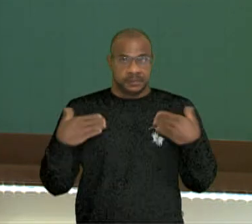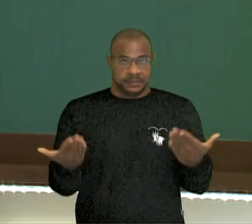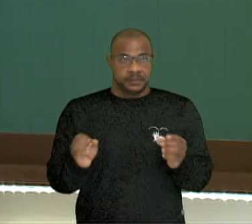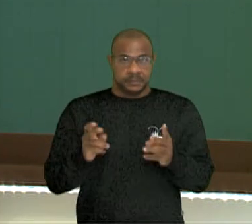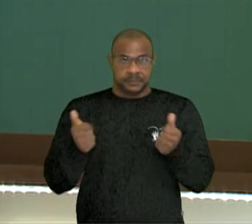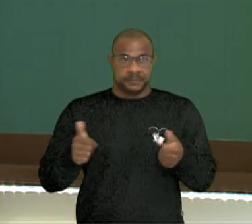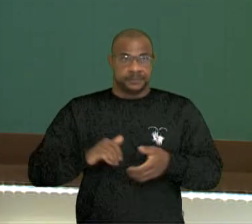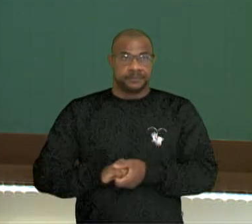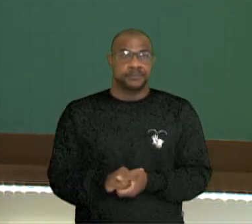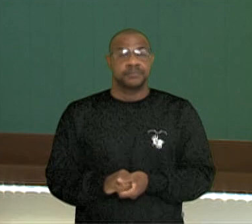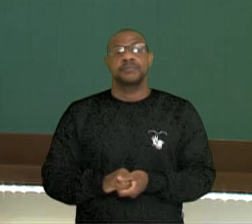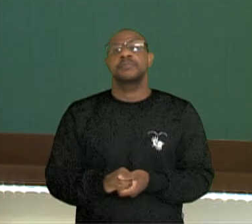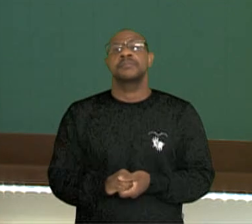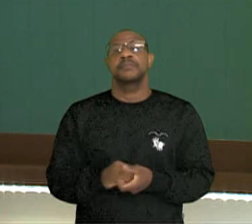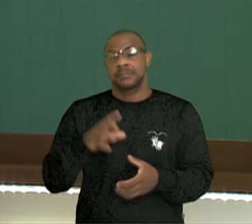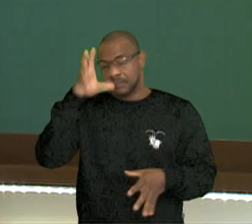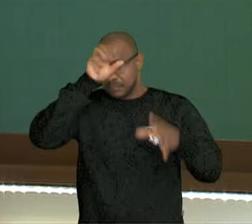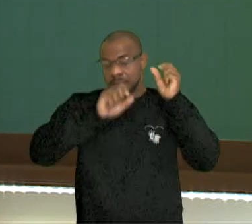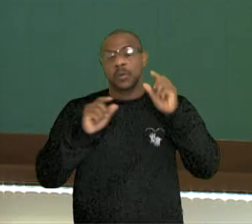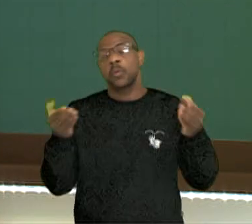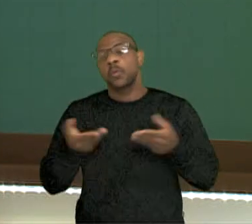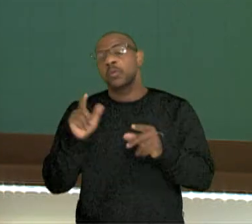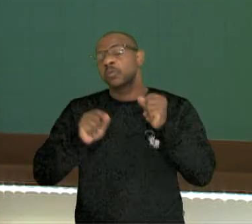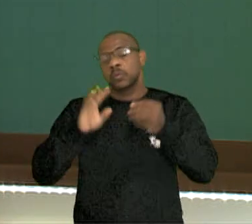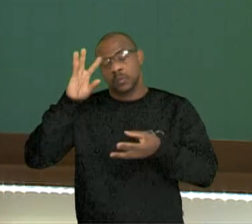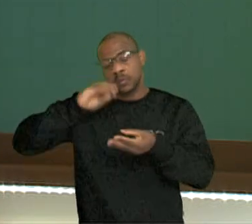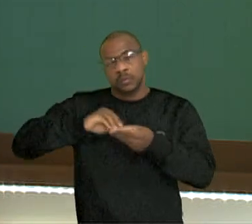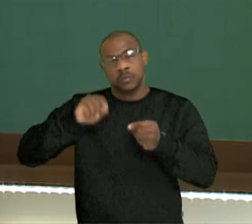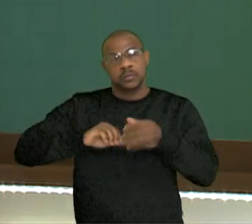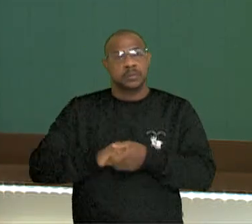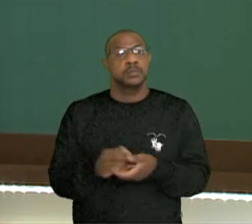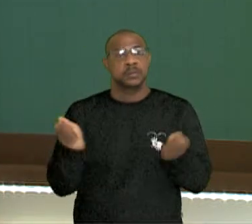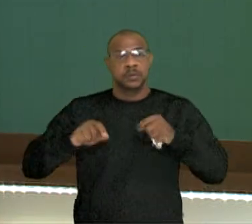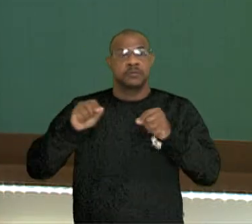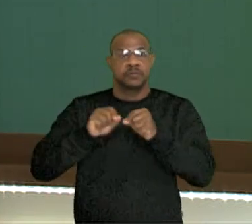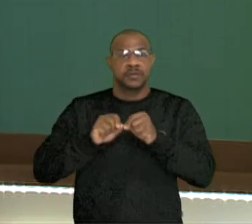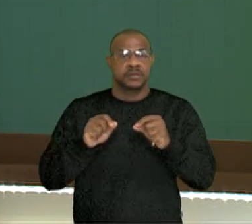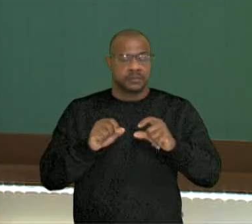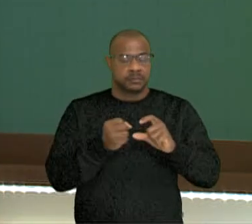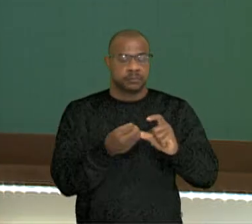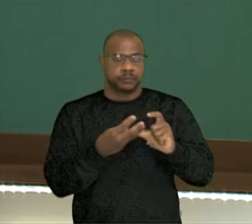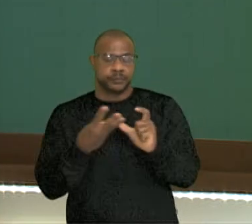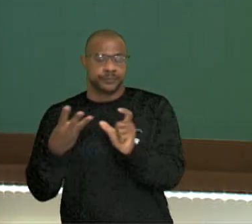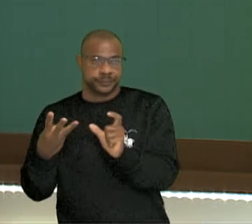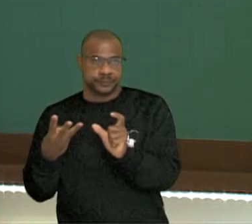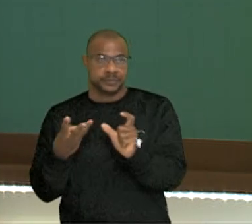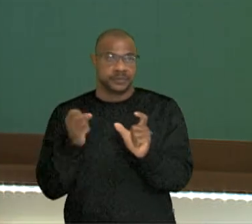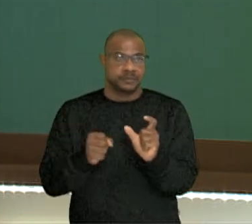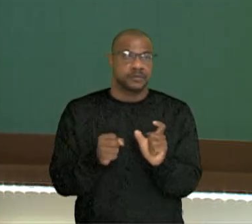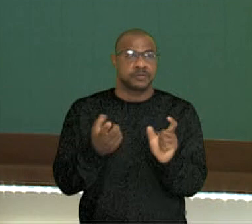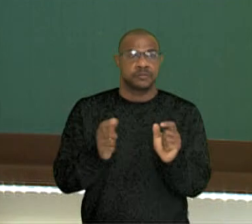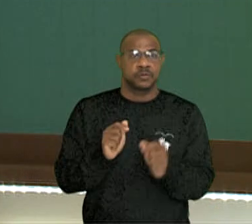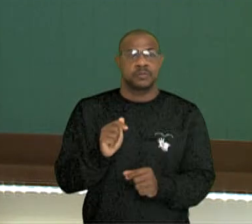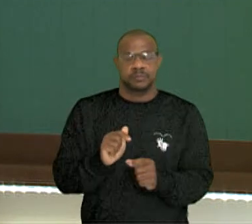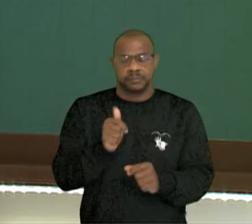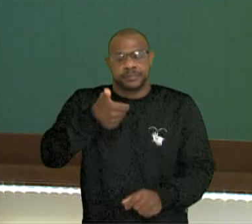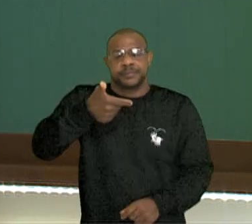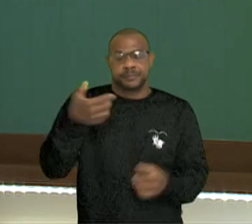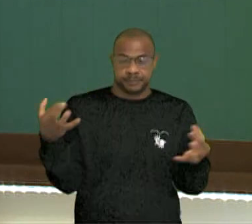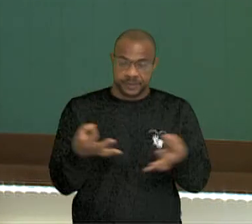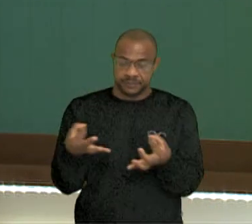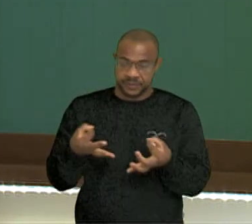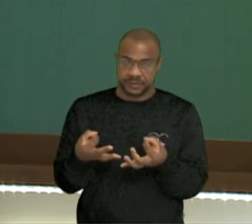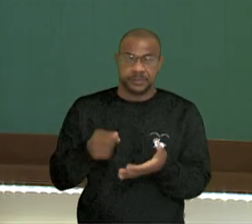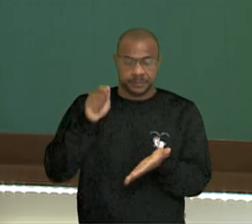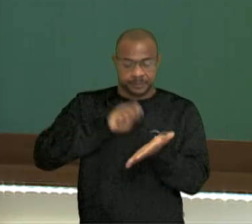ok? Então, o que vimos nessa aula, gente? Que nós podemos fatorar um trinômio, se ele for quadrado perfeito, escrever ele na forma de